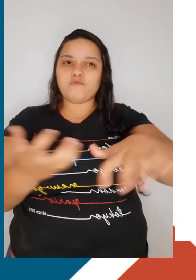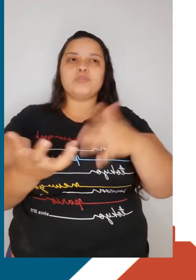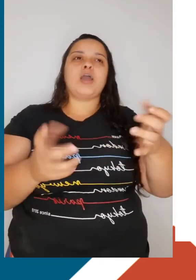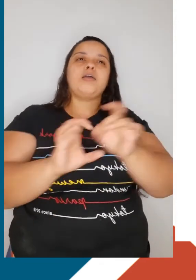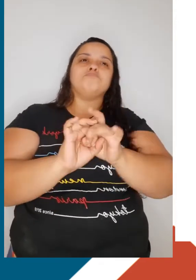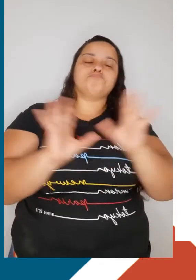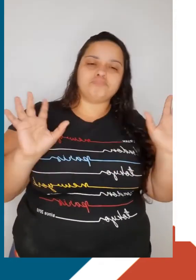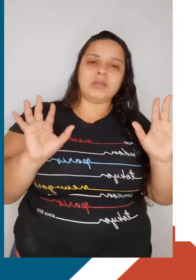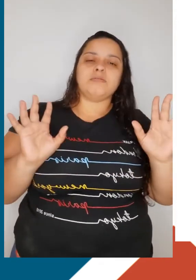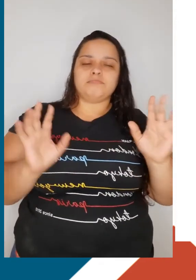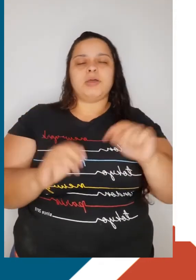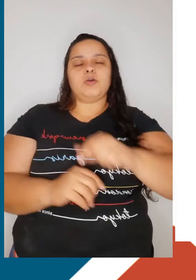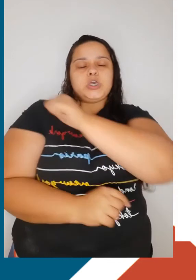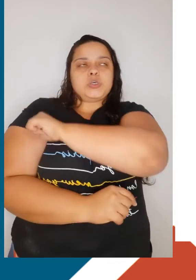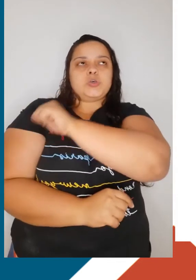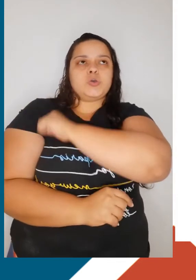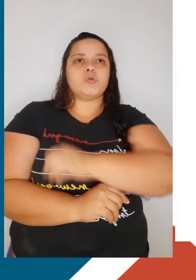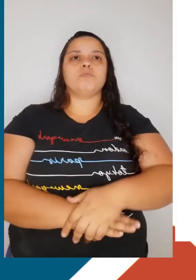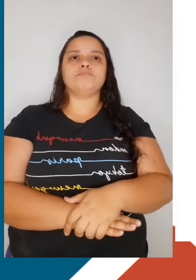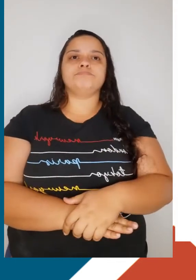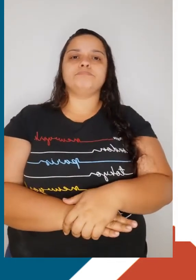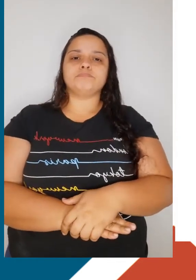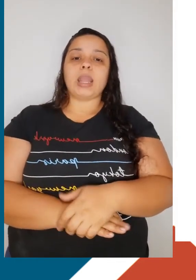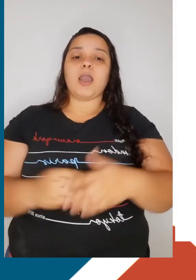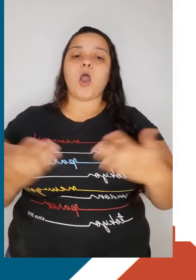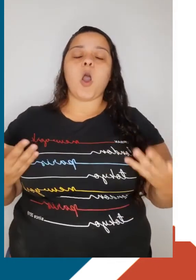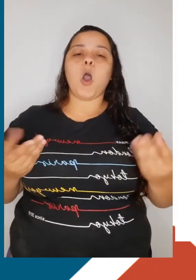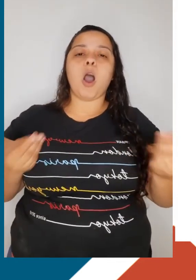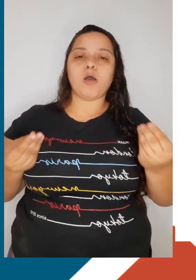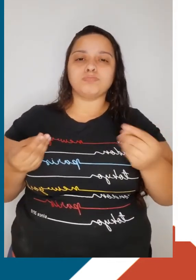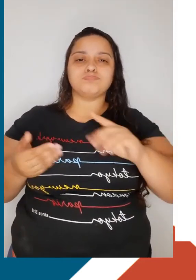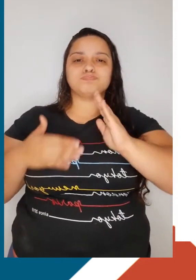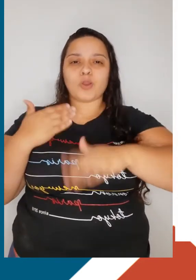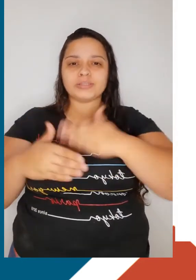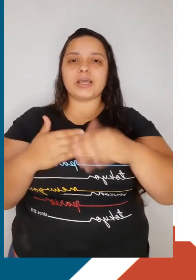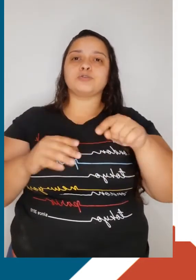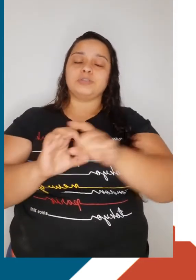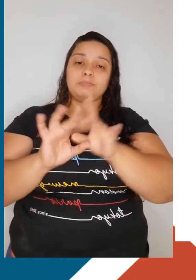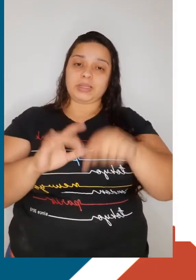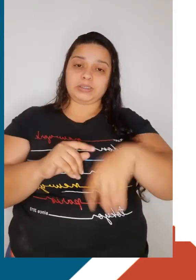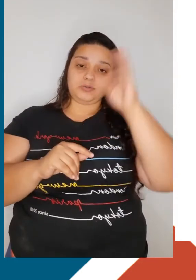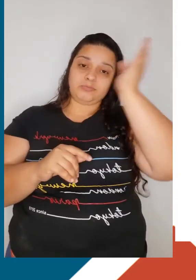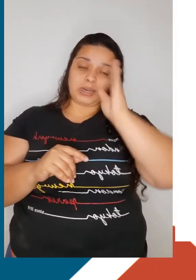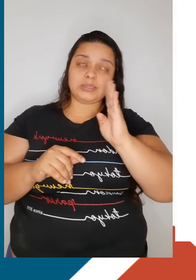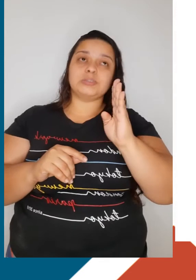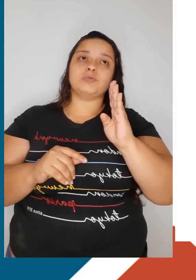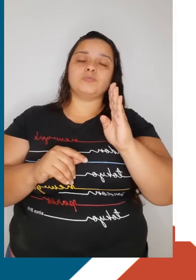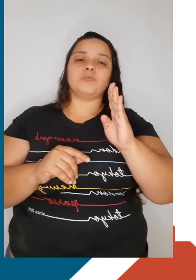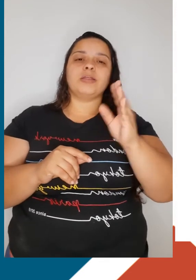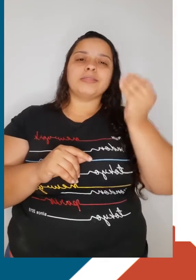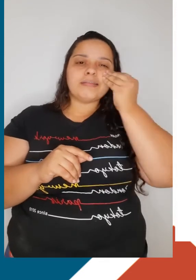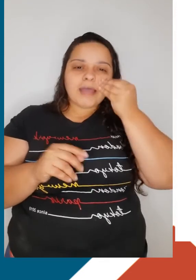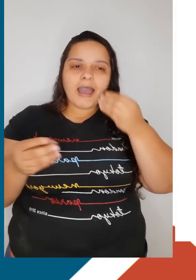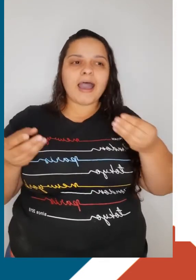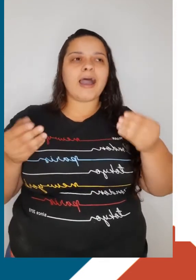de resistência à independência sob liderança do Rio de Janeiro. Aliás, a maneira como se deu o processo de independência aqui no Brasil,